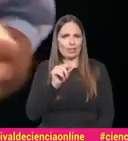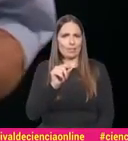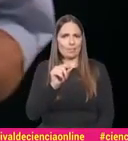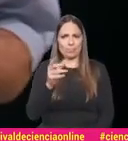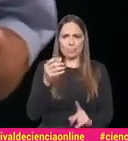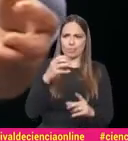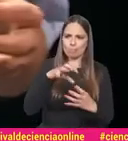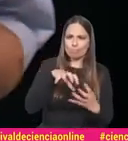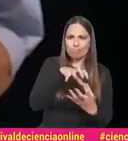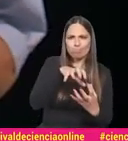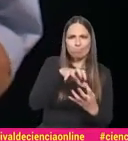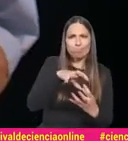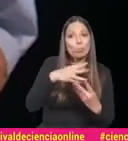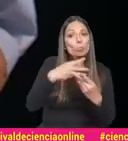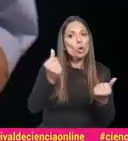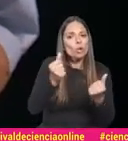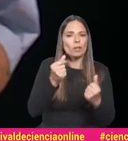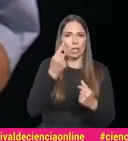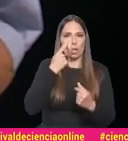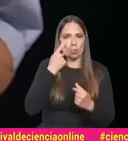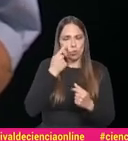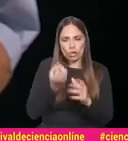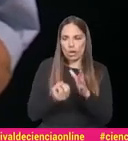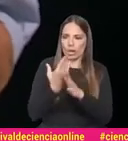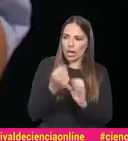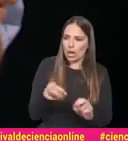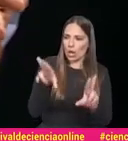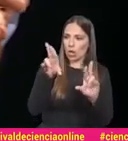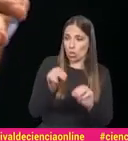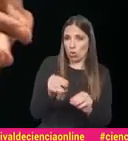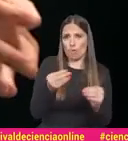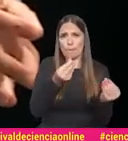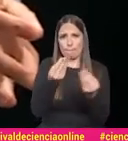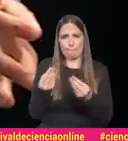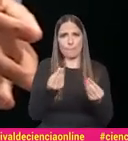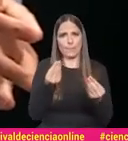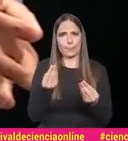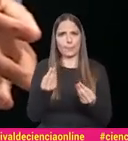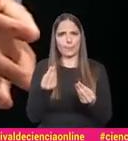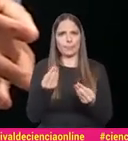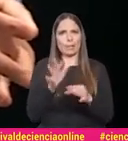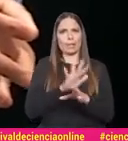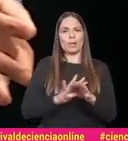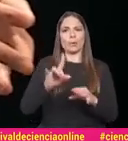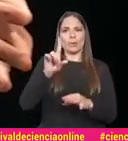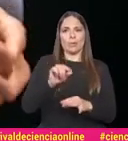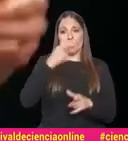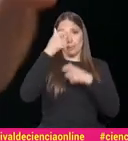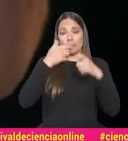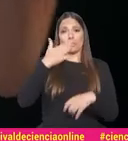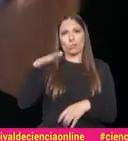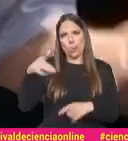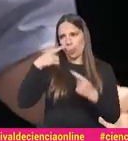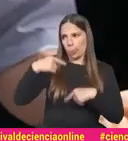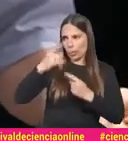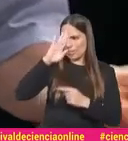vencer as crises e mostrar inovações de uma forma onde também os cientistas mostraram